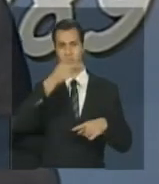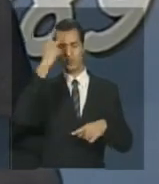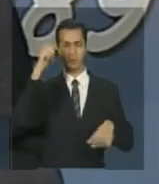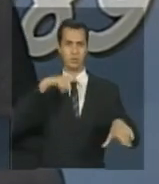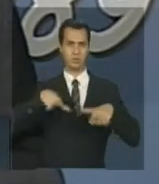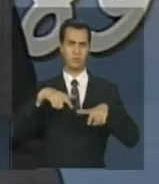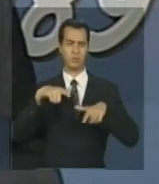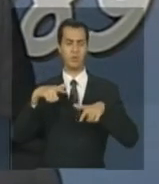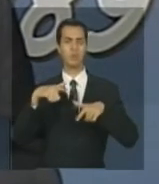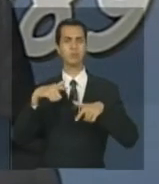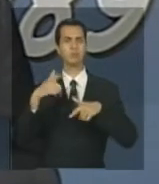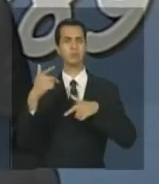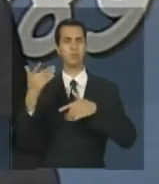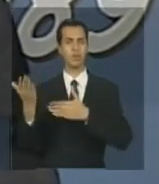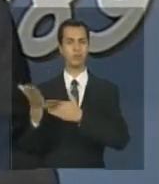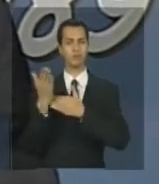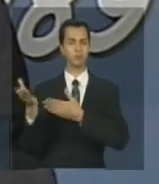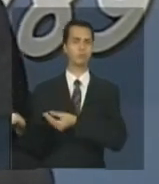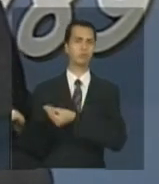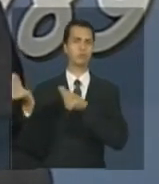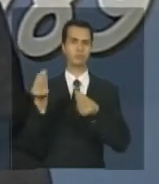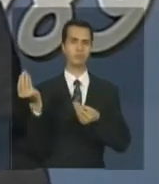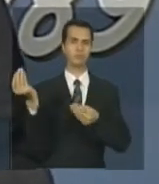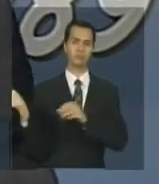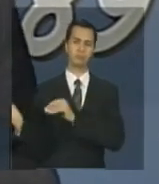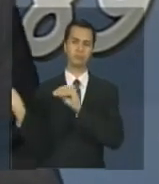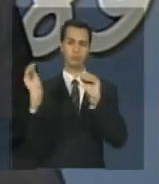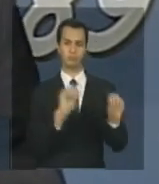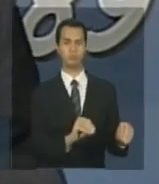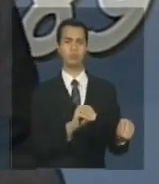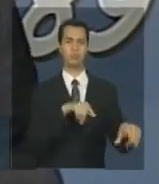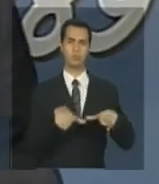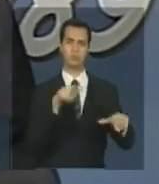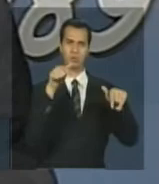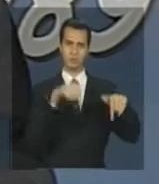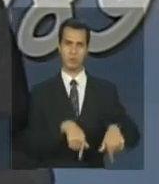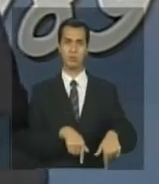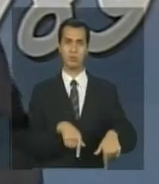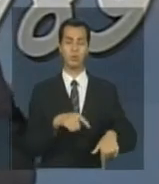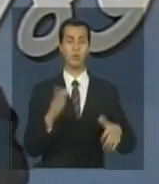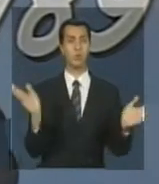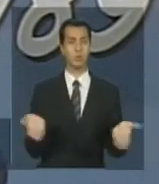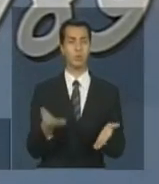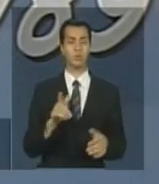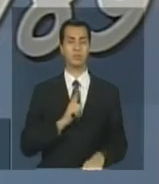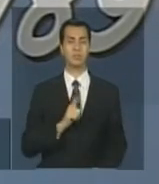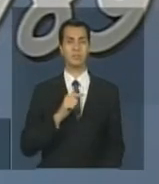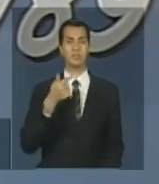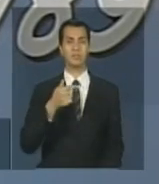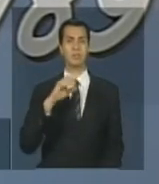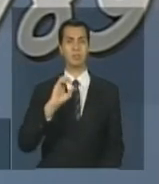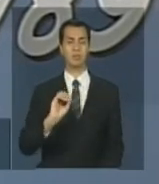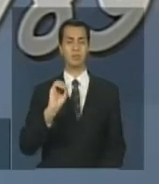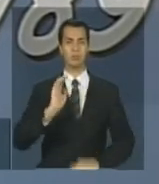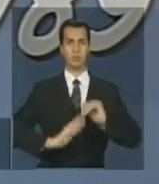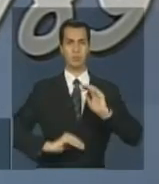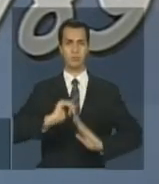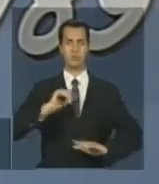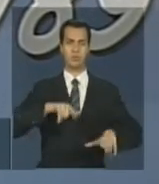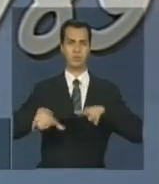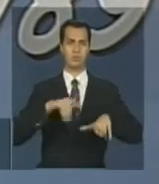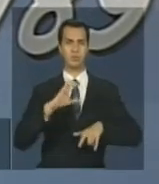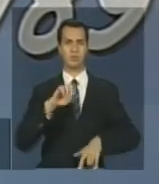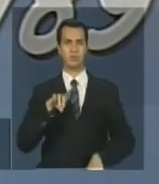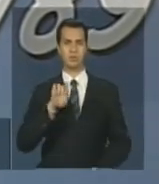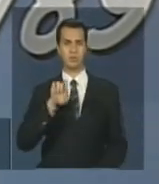servidores para que a gente possa hoje contar como Estamos contando com mais de 70 profissionais no senado